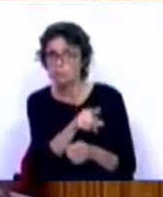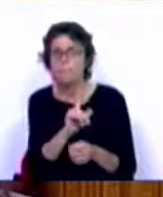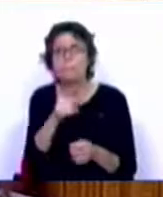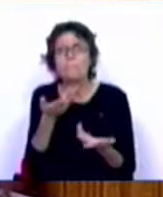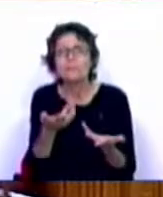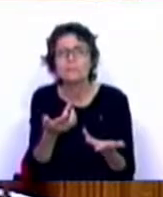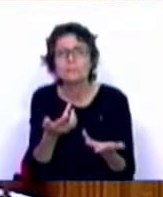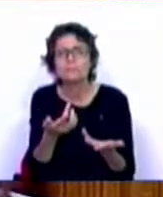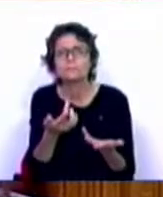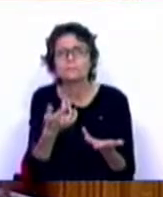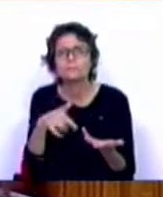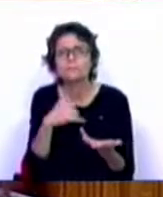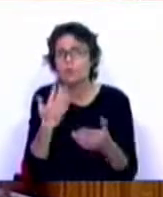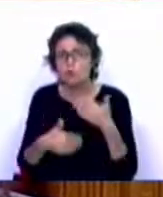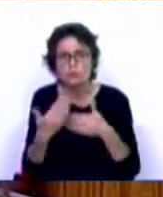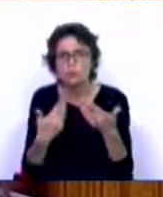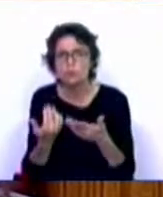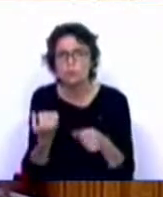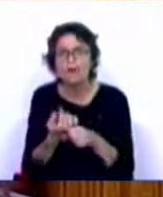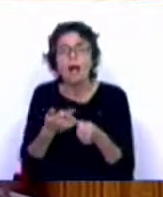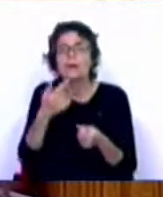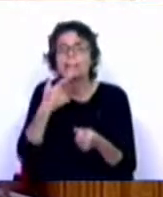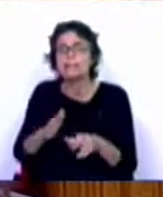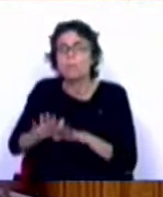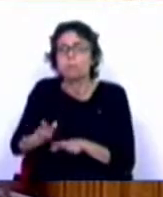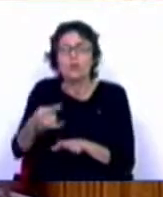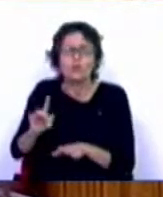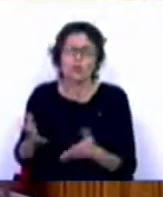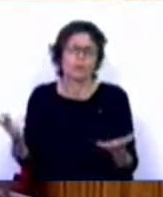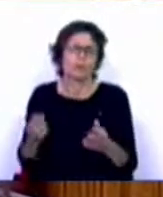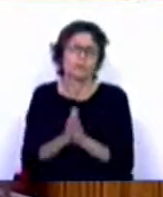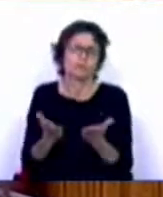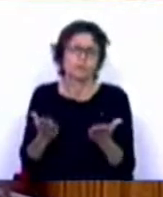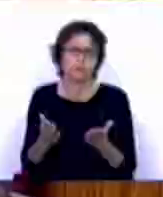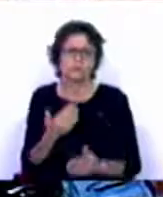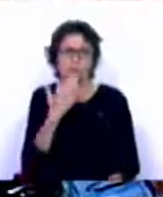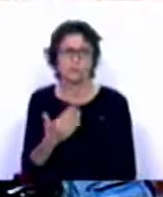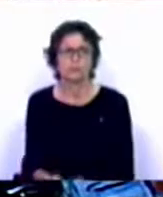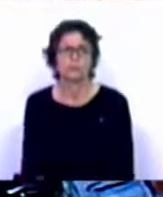a frente. Marcar passo não nos conduz a nenhum sítio. Muito obrigado, Srs. Deputados.